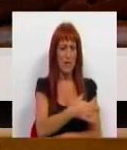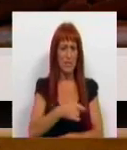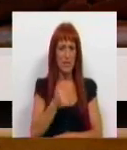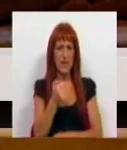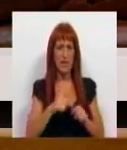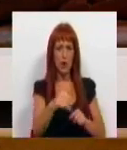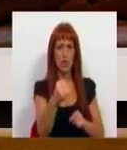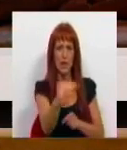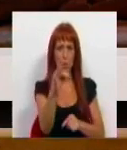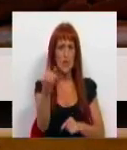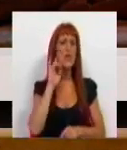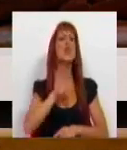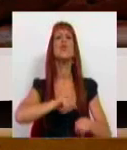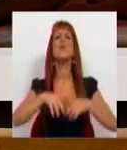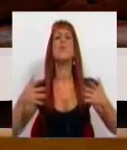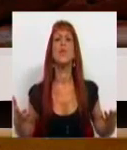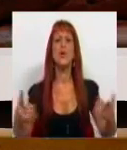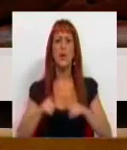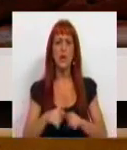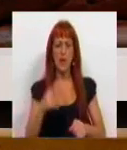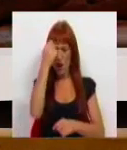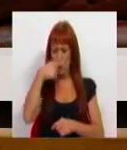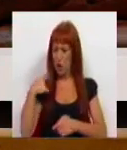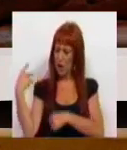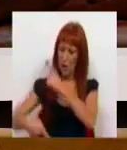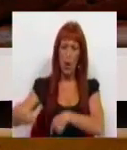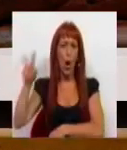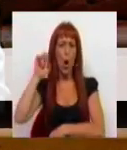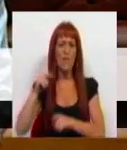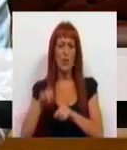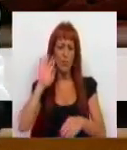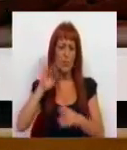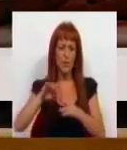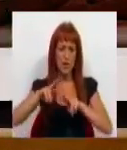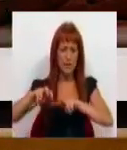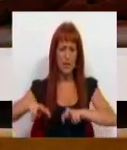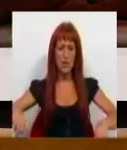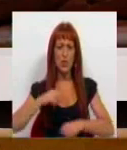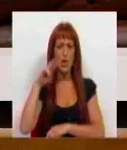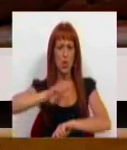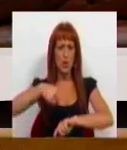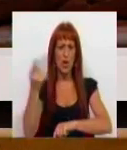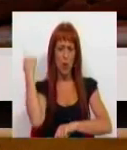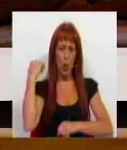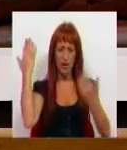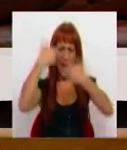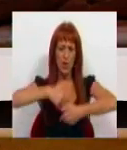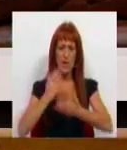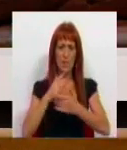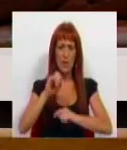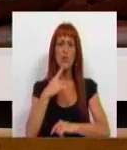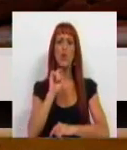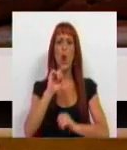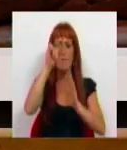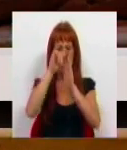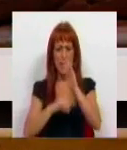2004. Senhoras e senhores deputados, a história que acabaram de ouvir resulta de uma pesquisa de 2 horas, ontem à noite, a partir do primeiro nome